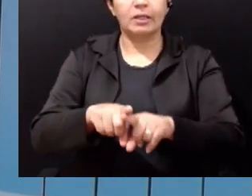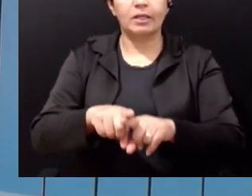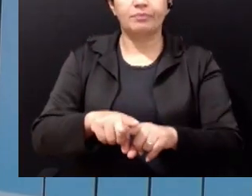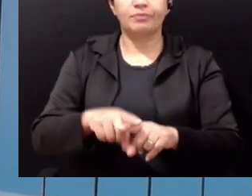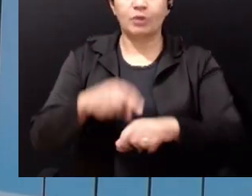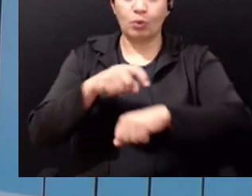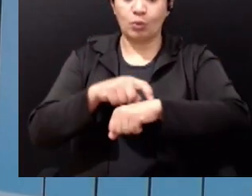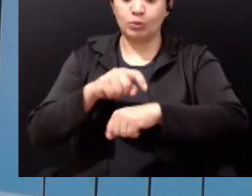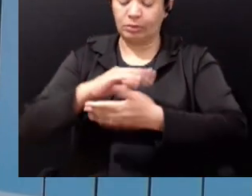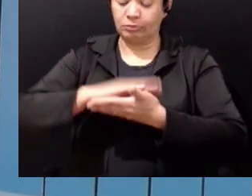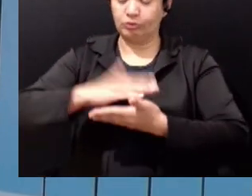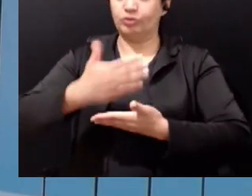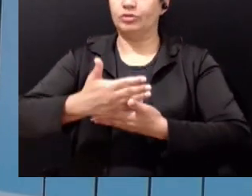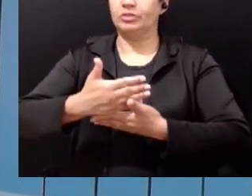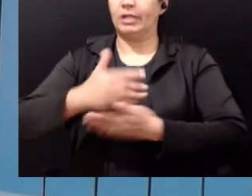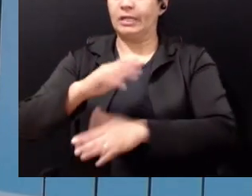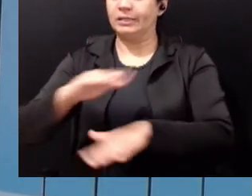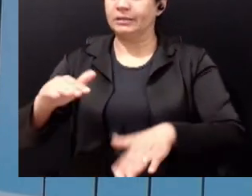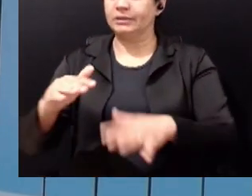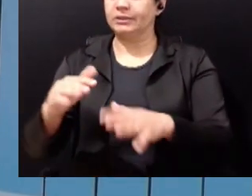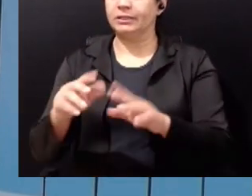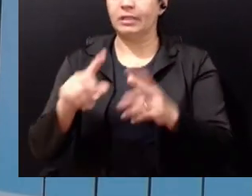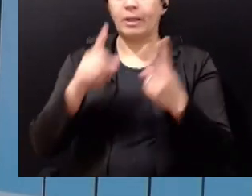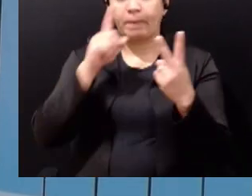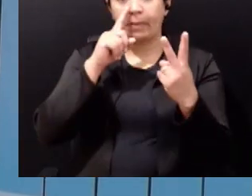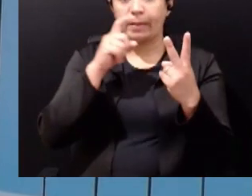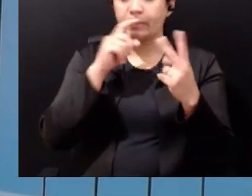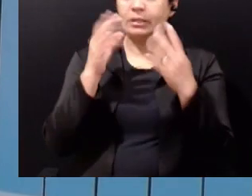de tela, né? Os pais ficarem atentos com isso?